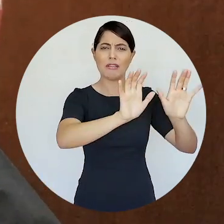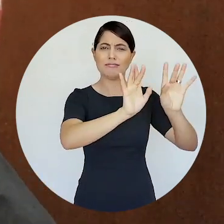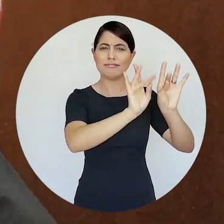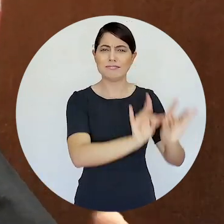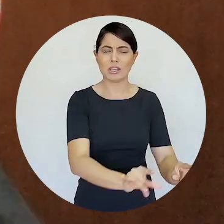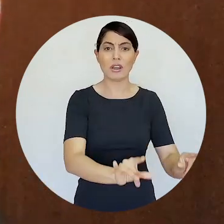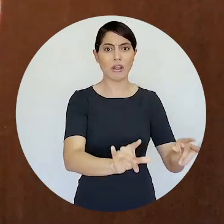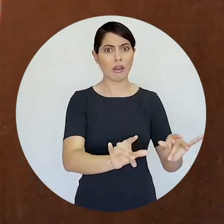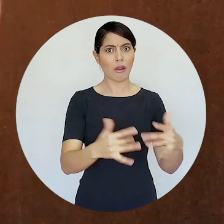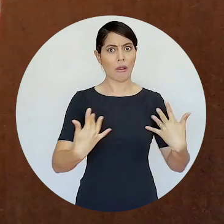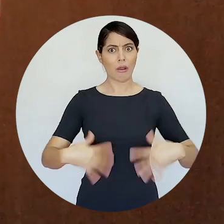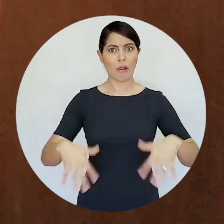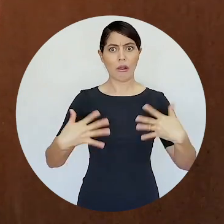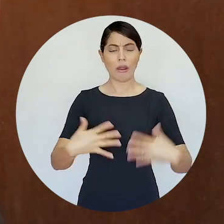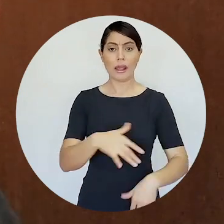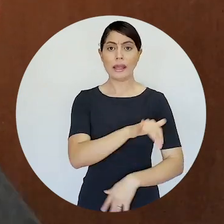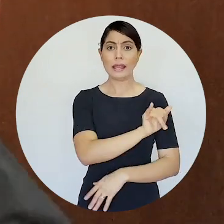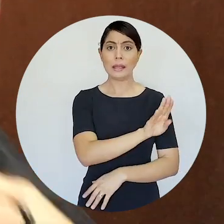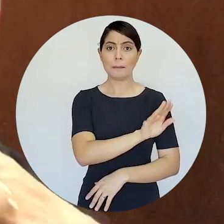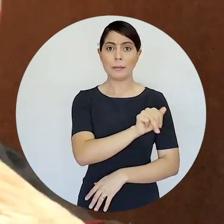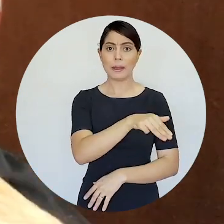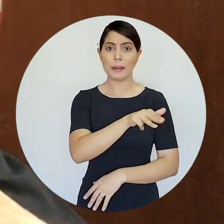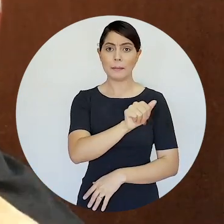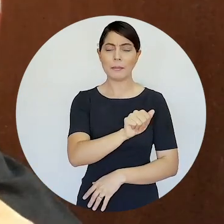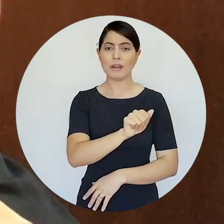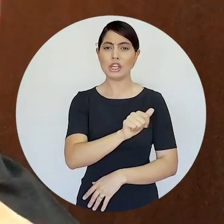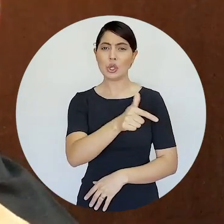públicos, o IBAMA e o ICMBio, tá certo?